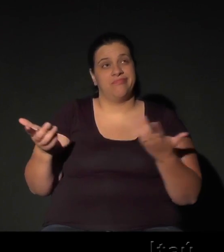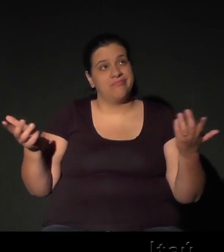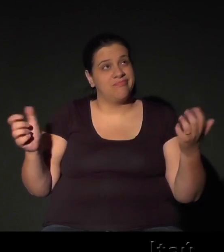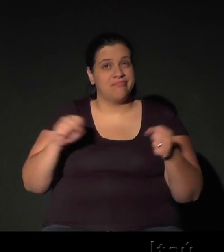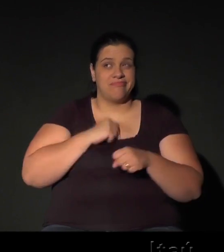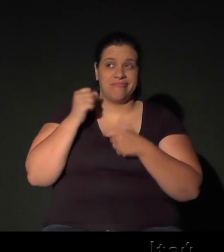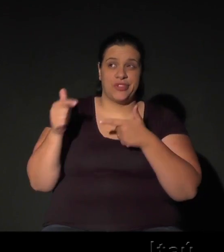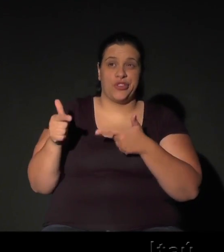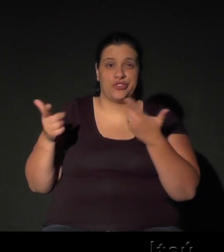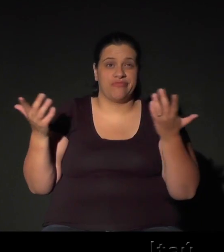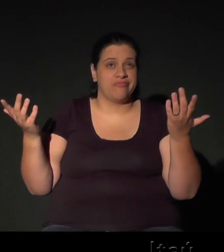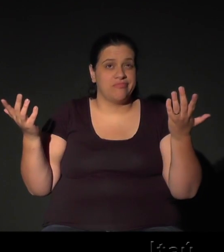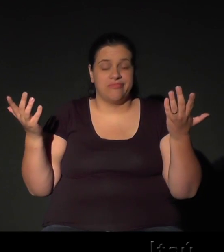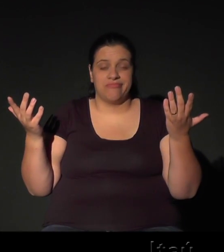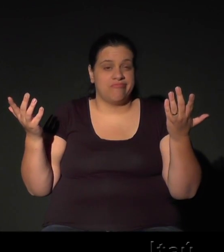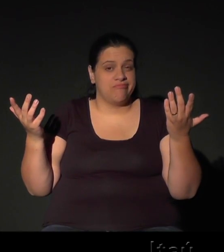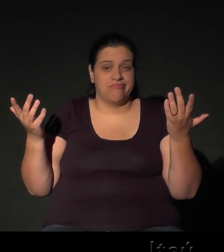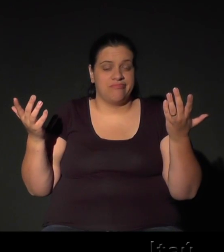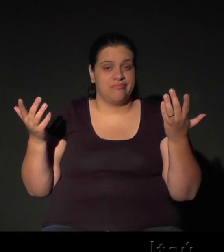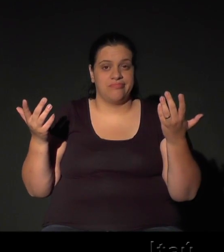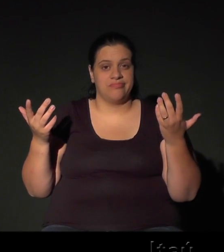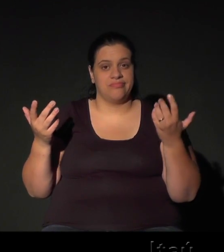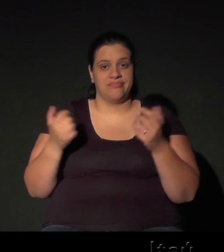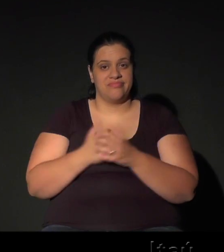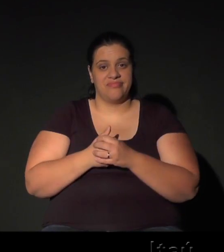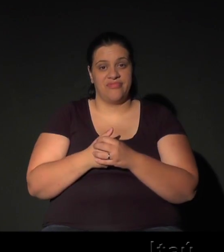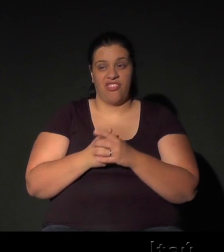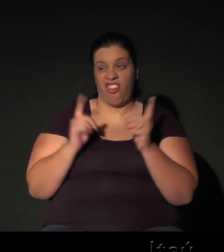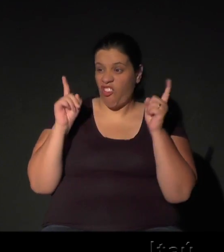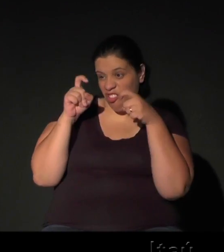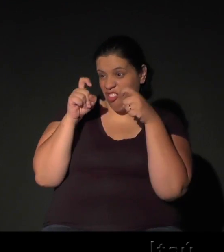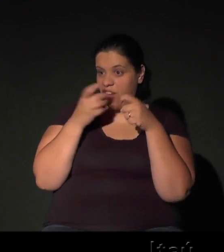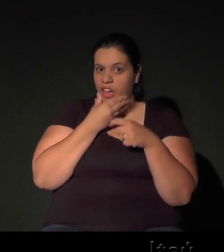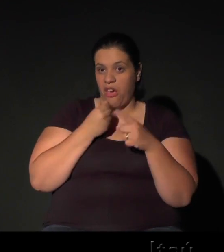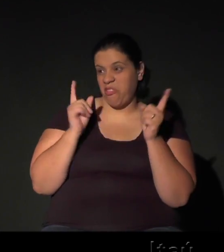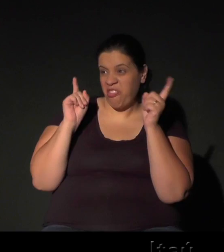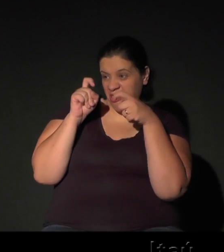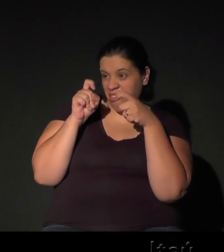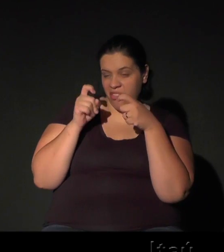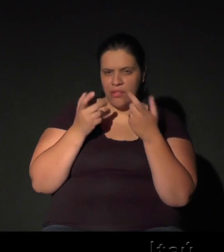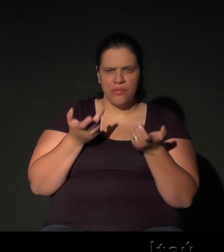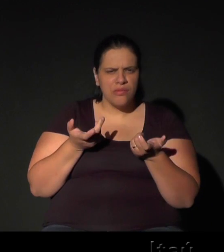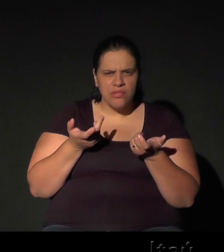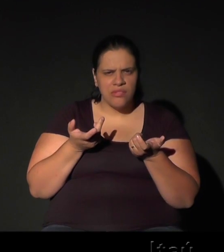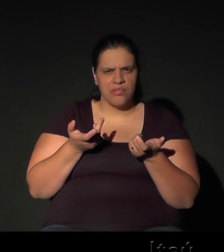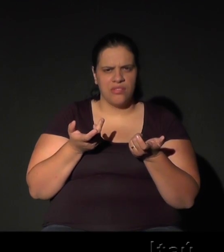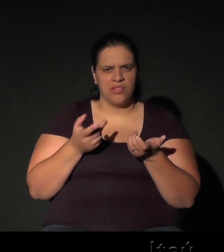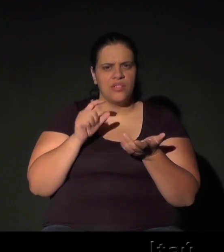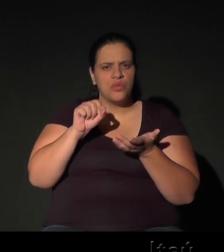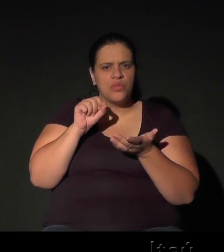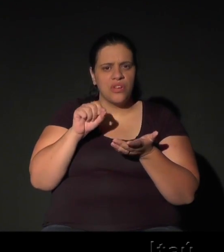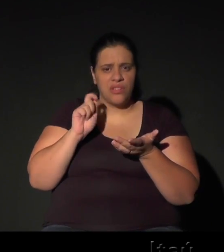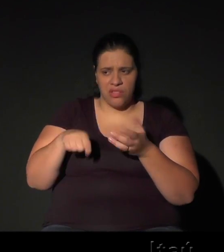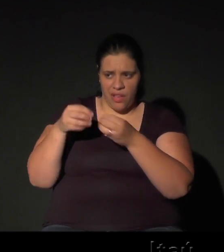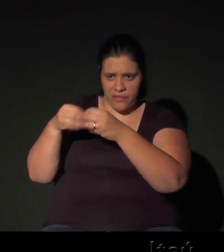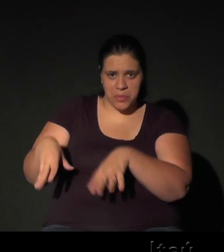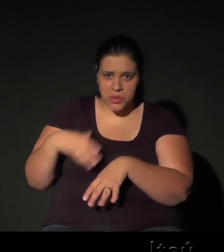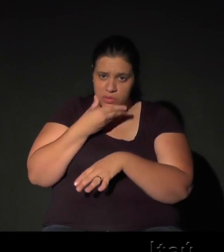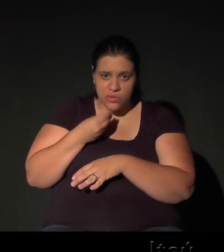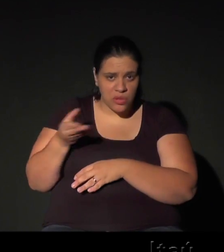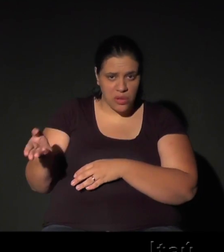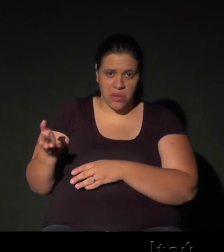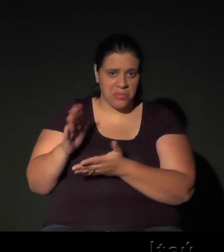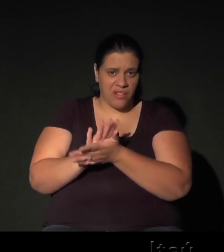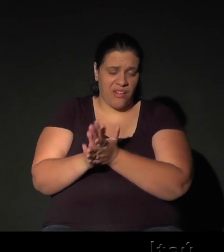ódio você sei lá fazer uma careta para um homem que poder estrutural tem de afetar a vida desse homem